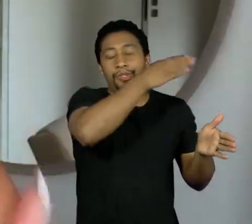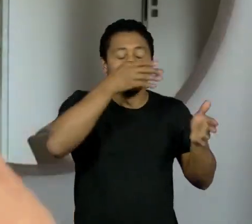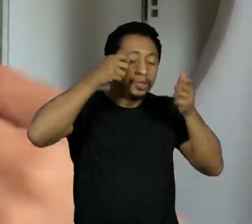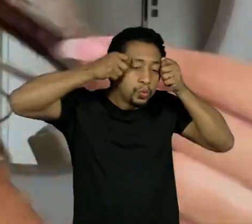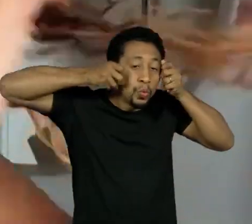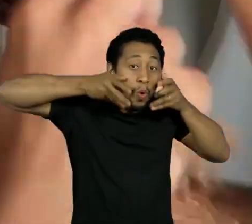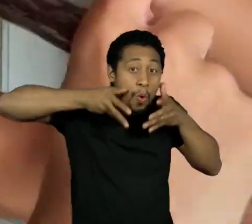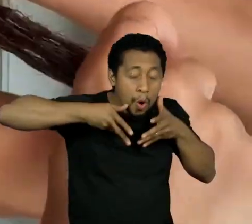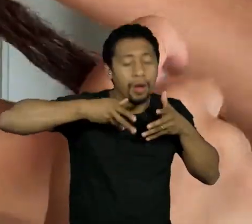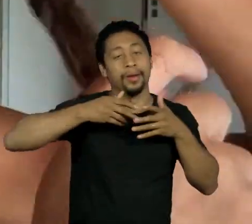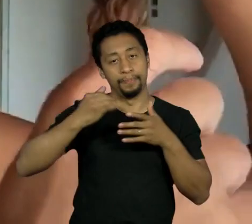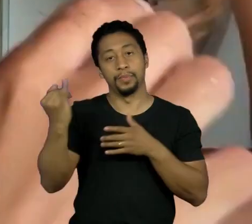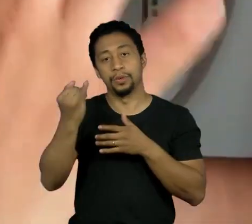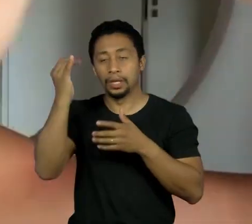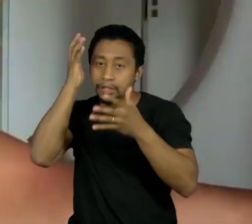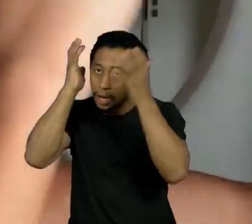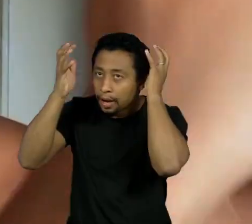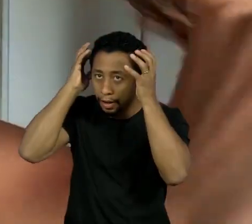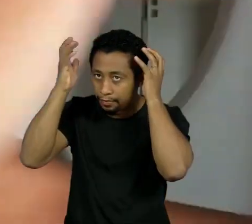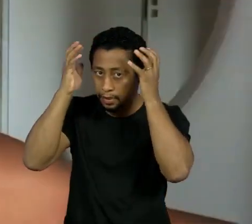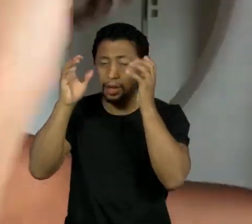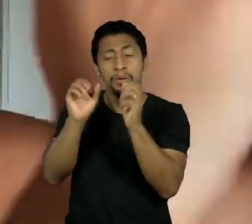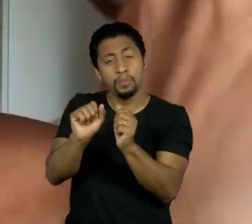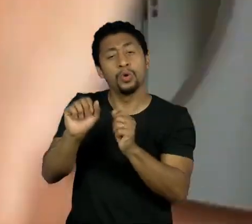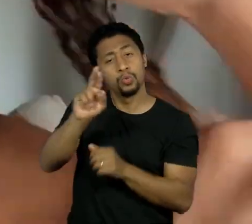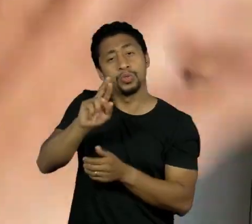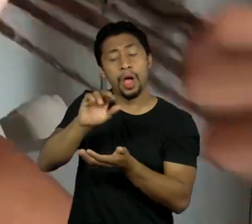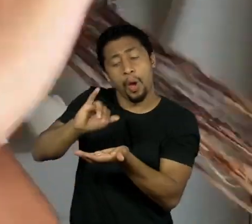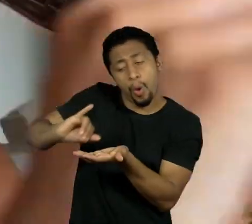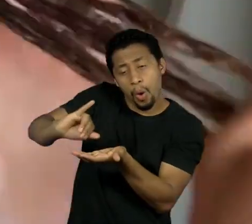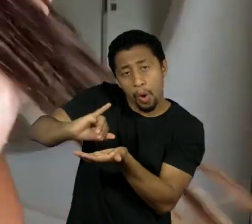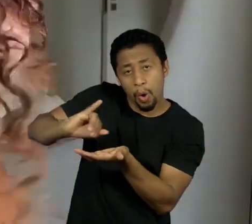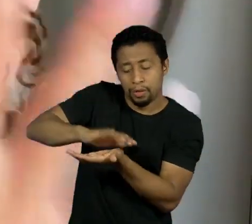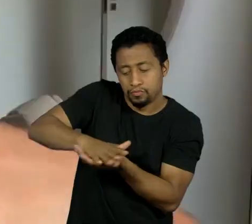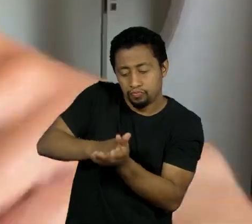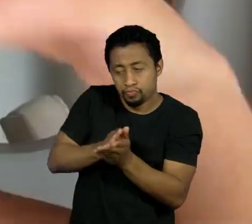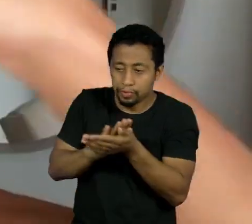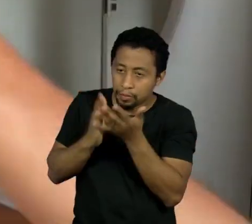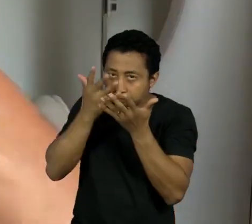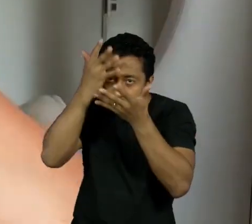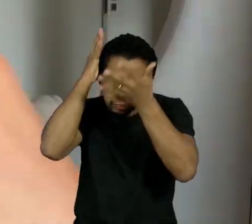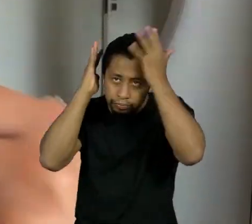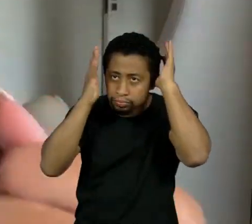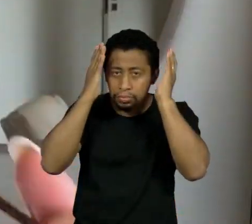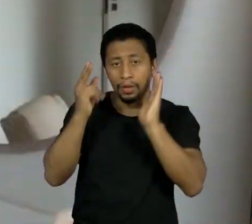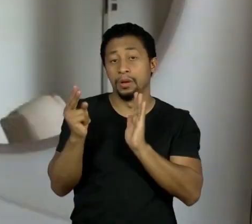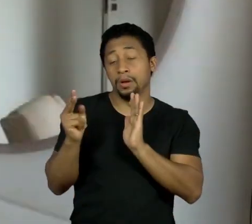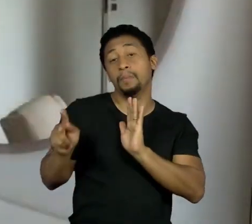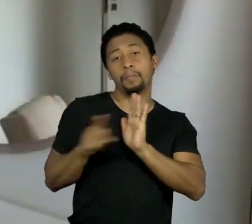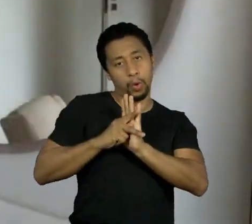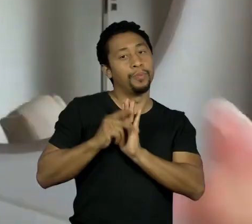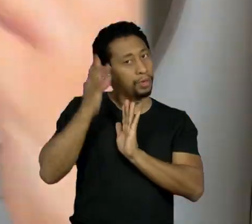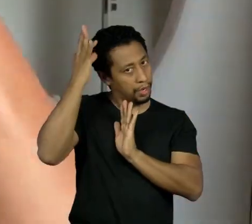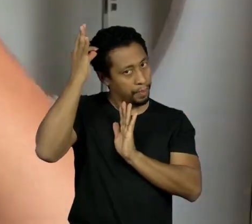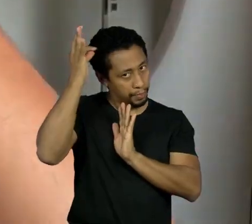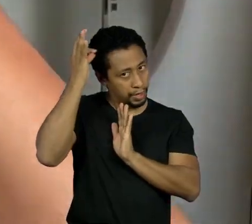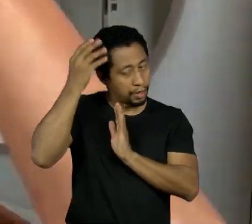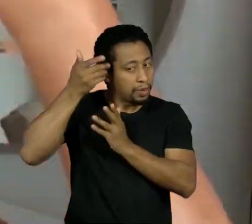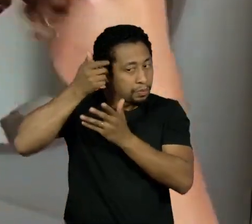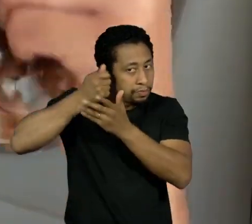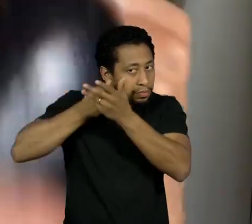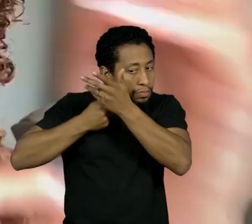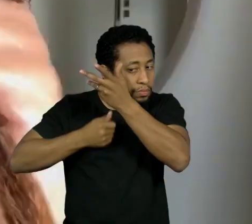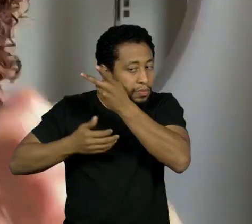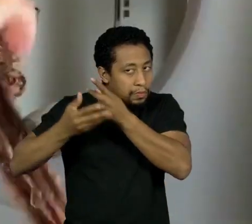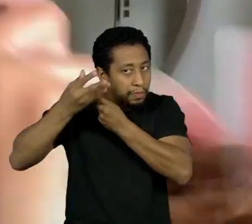de uso de óleo, diversos óleos assim que são vendidos para esse fim. A gente aplica o óleo no comprimento do fio para